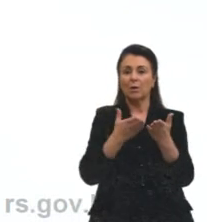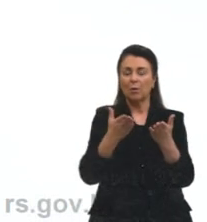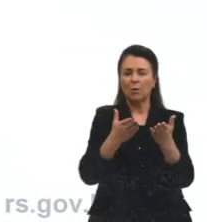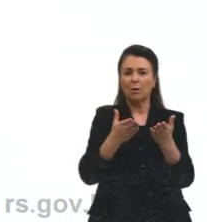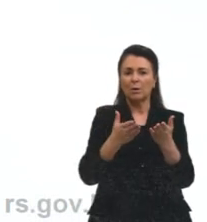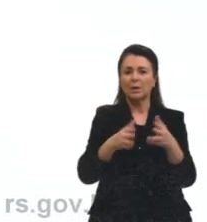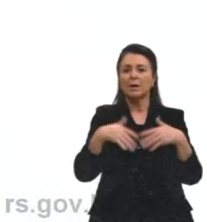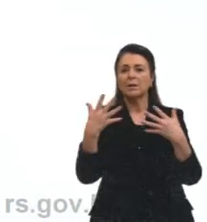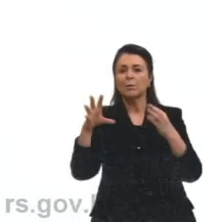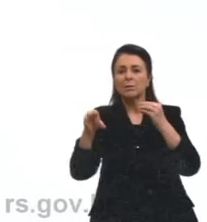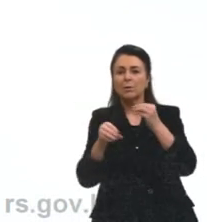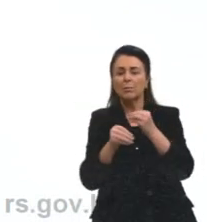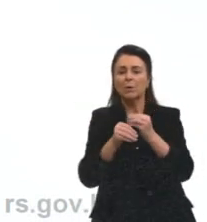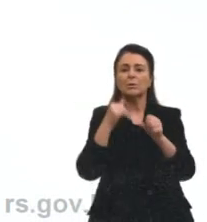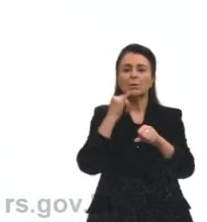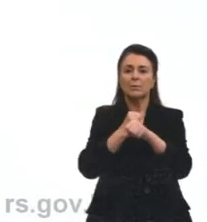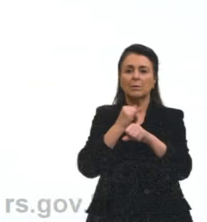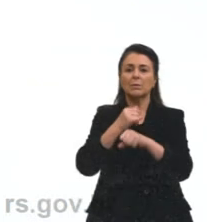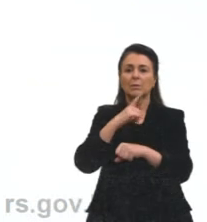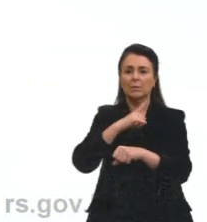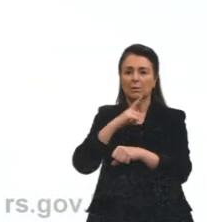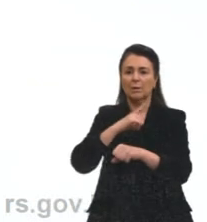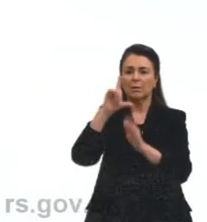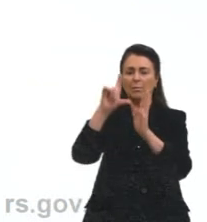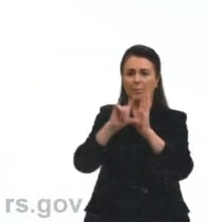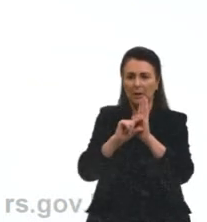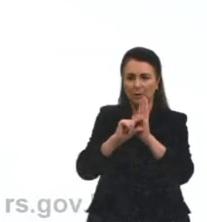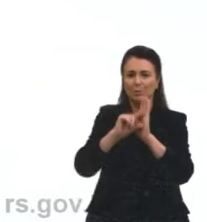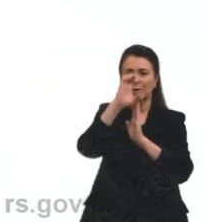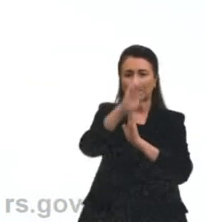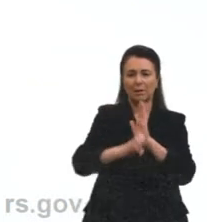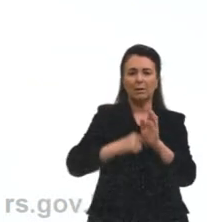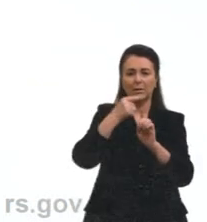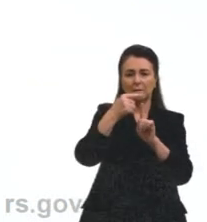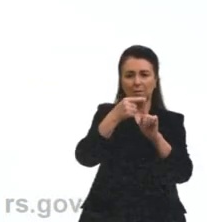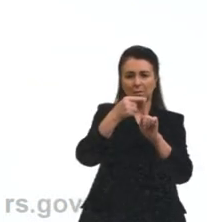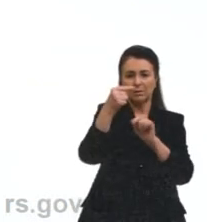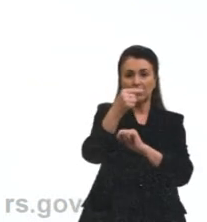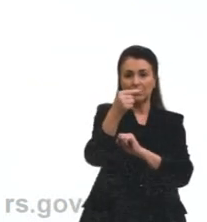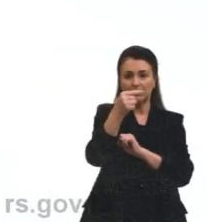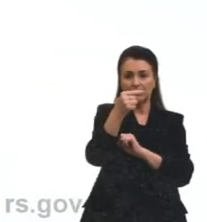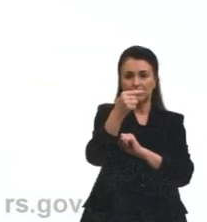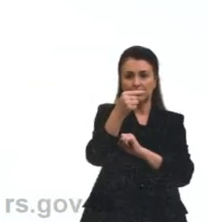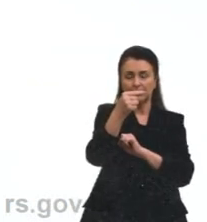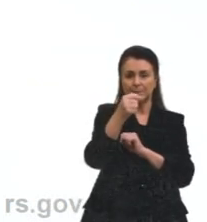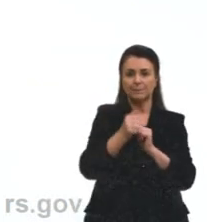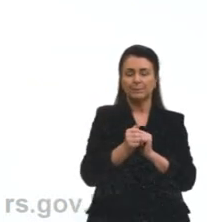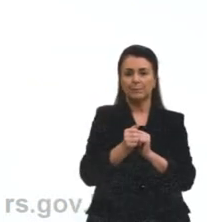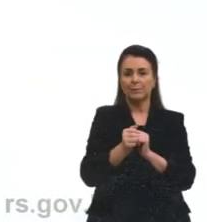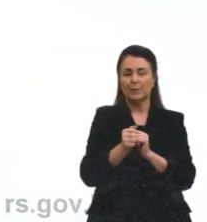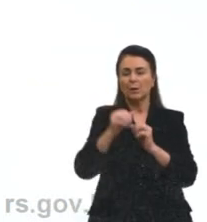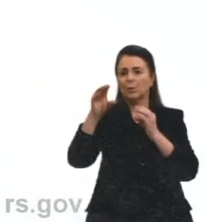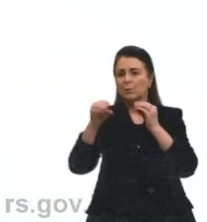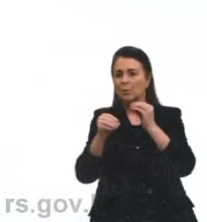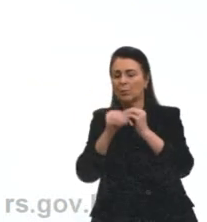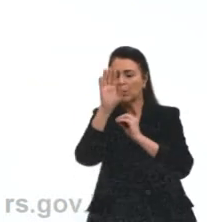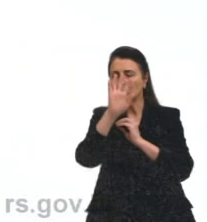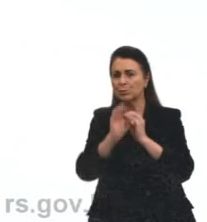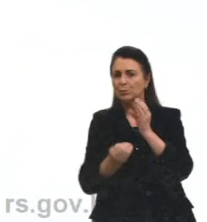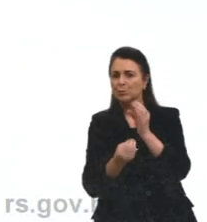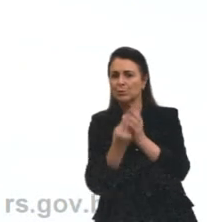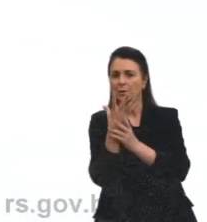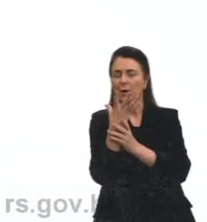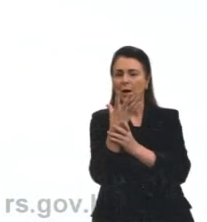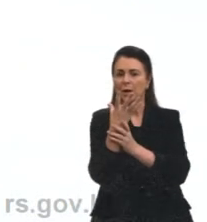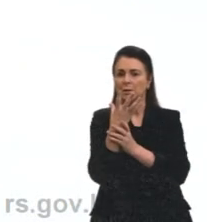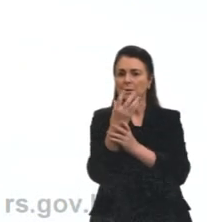Então os compostos metálicos Sim eles têm baixa eletronegatividade Essa é verídica verdadeira os compostos gerados por